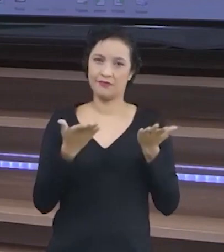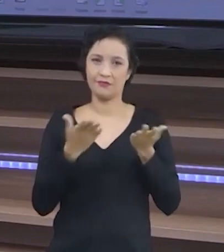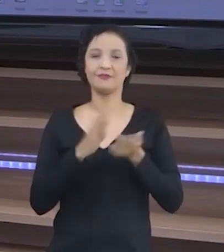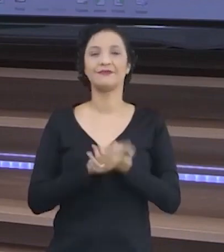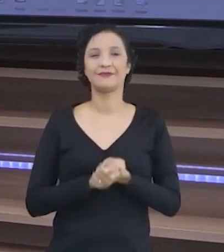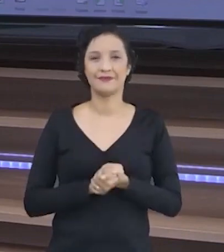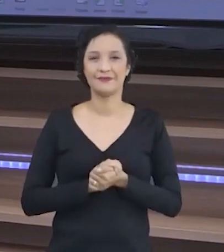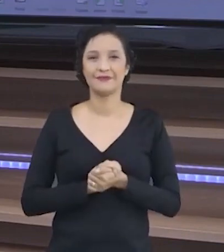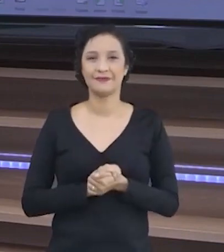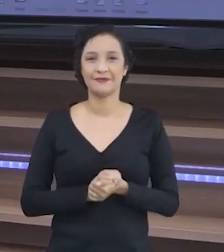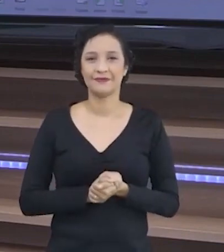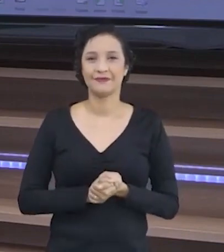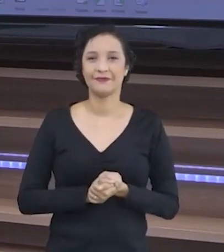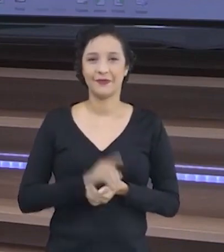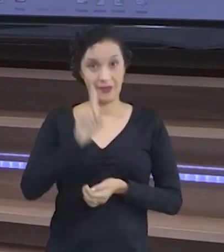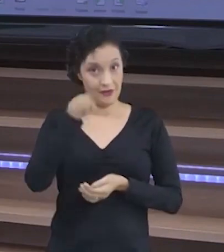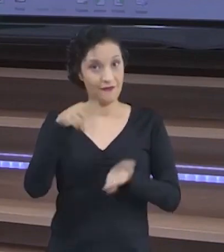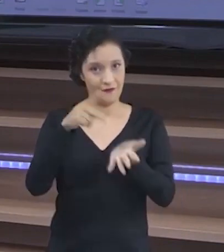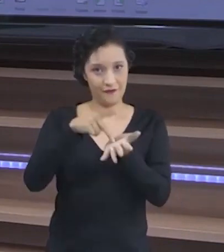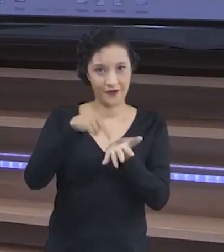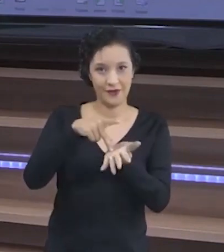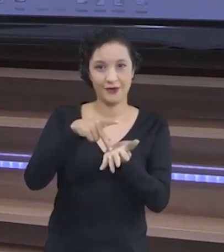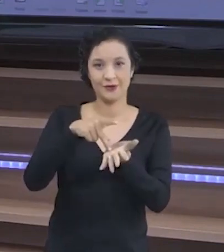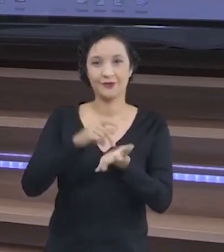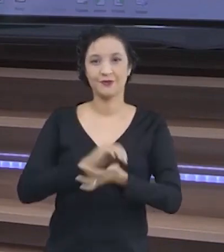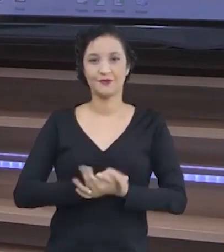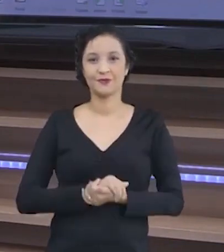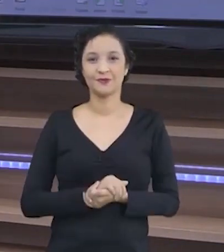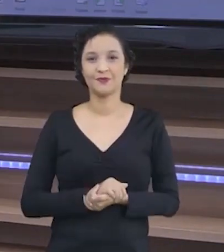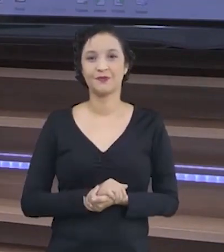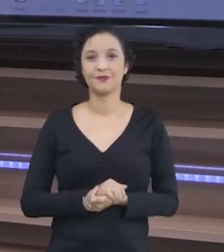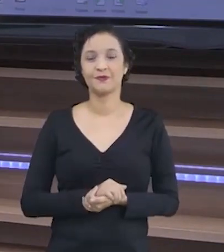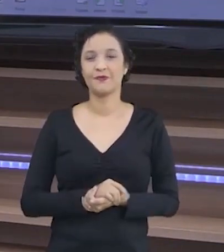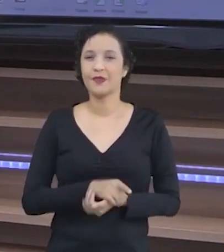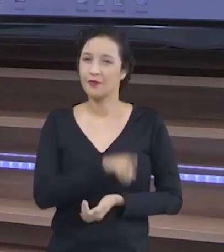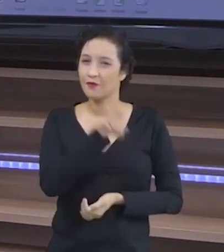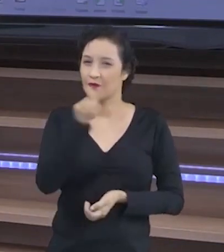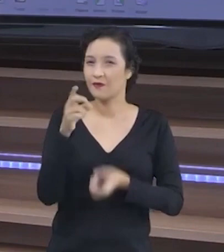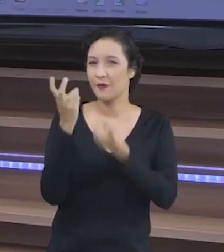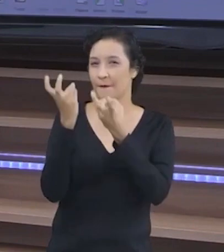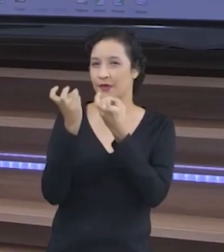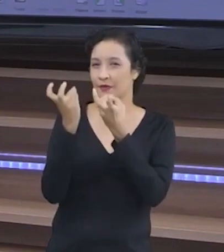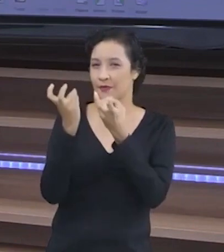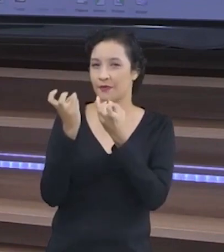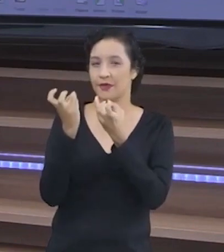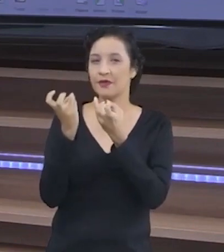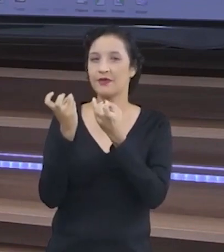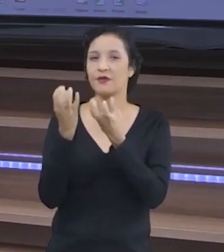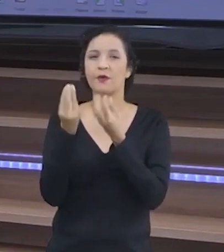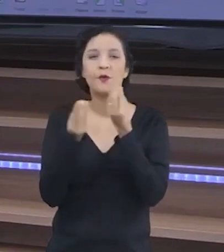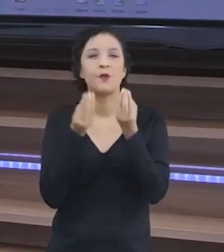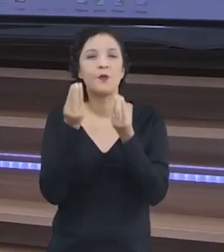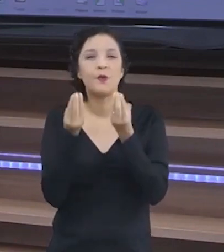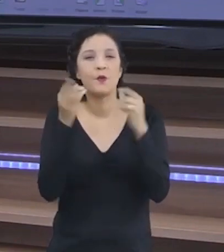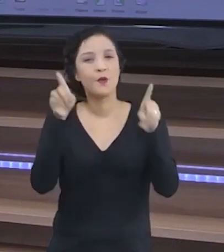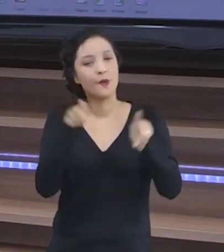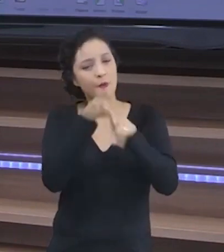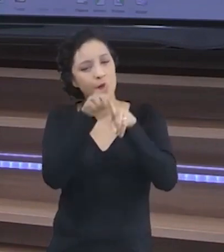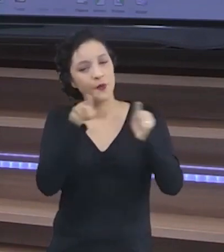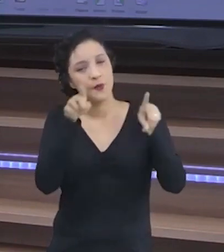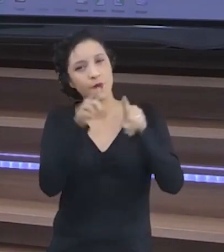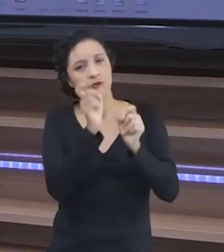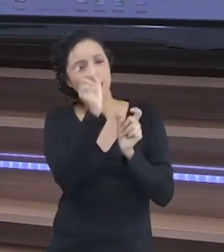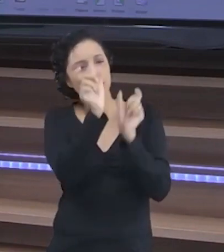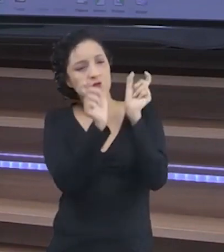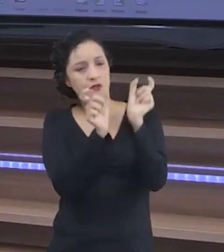cima e iê. Não é verdade? A gente vai perceber como é a letra e como as